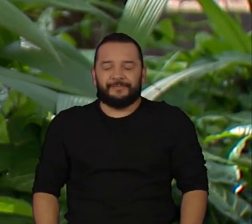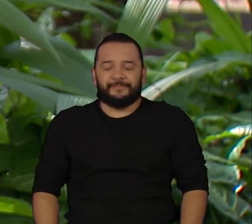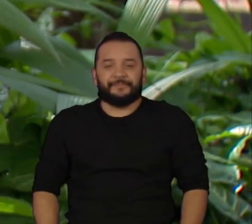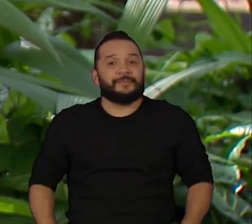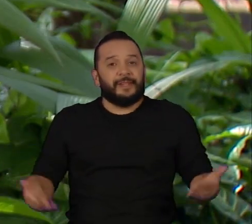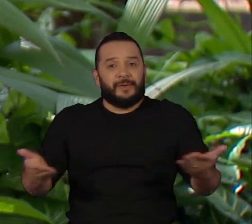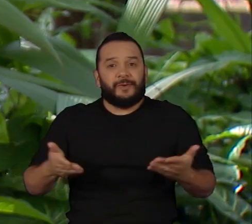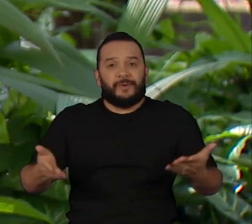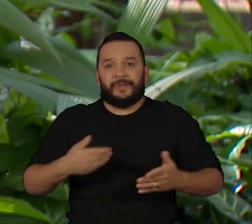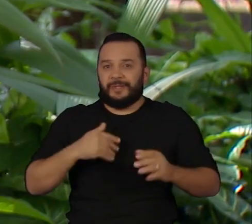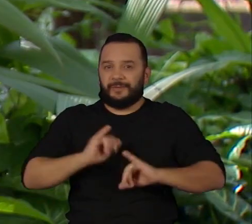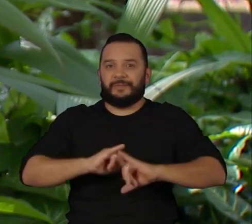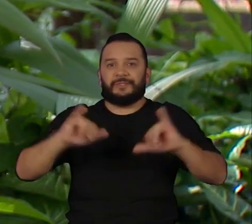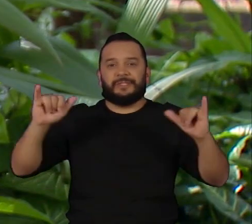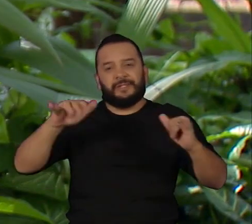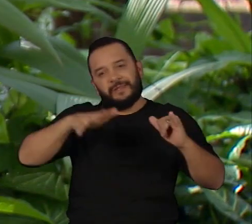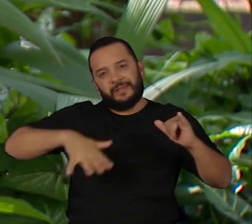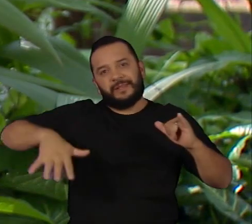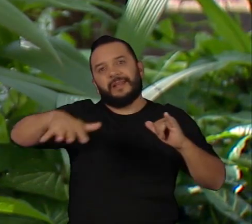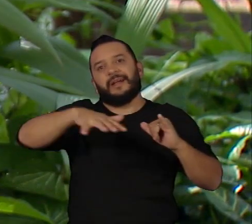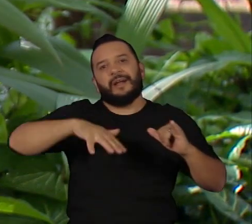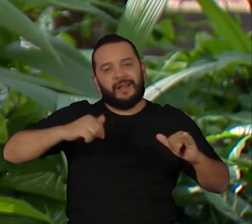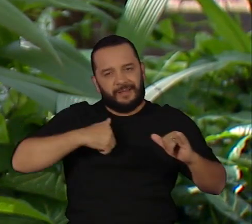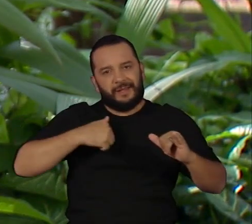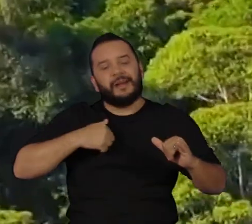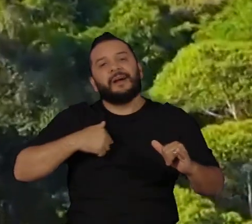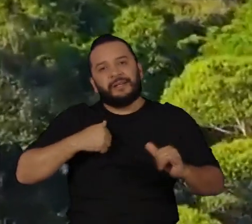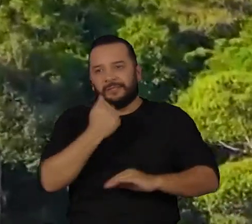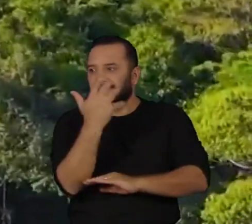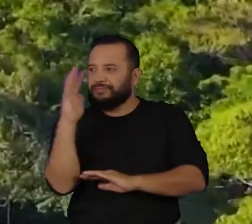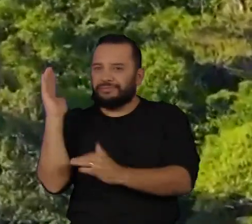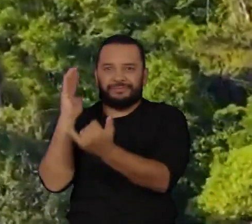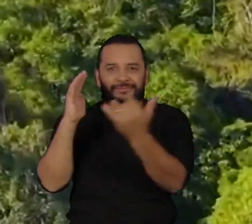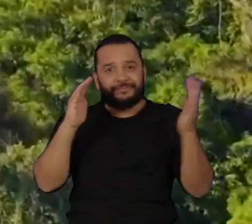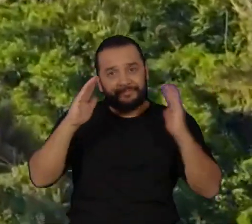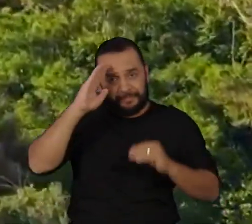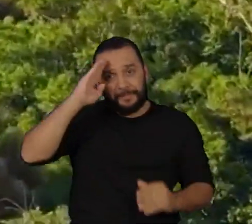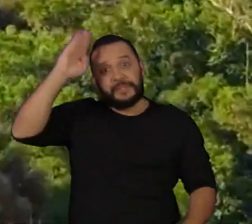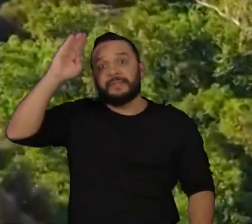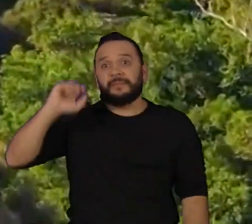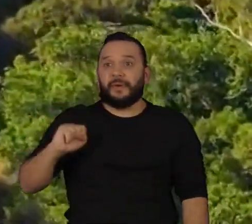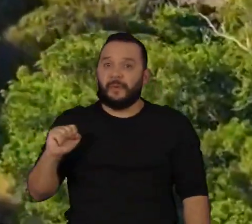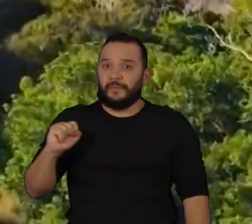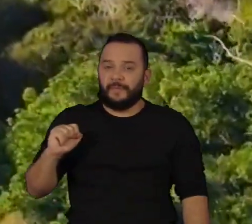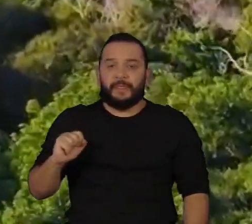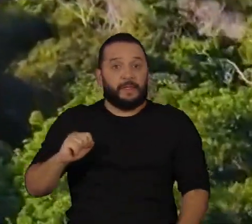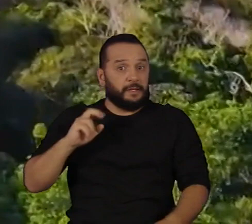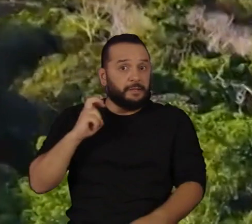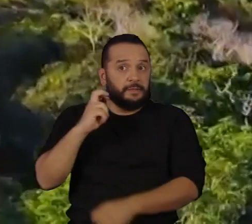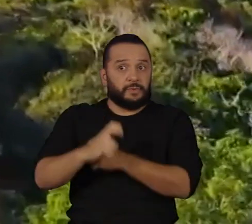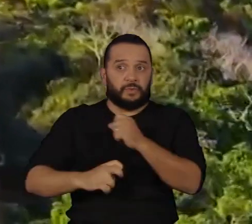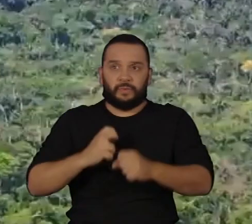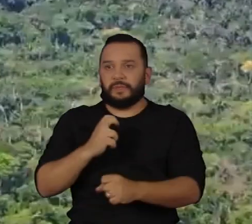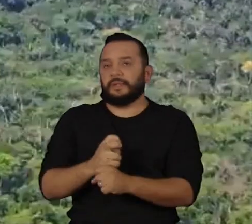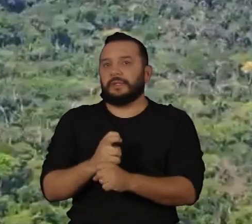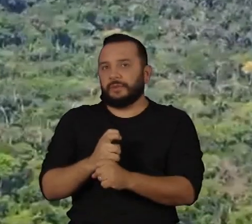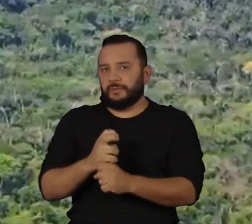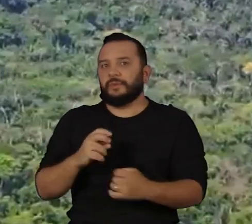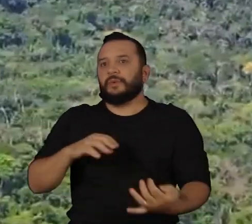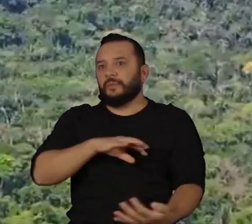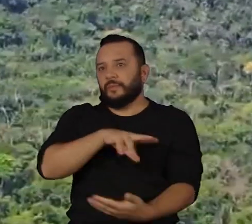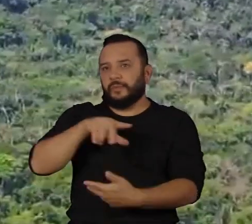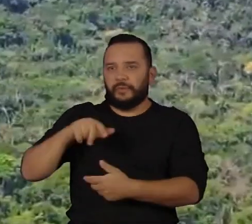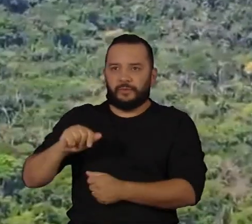Vamos às notícias da área socioambiental que tiveram destaque. Nos próximos 5 anos, o mundo deve